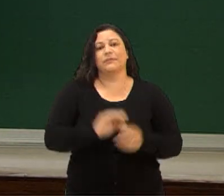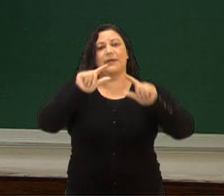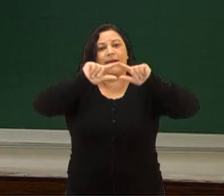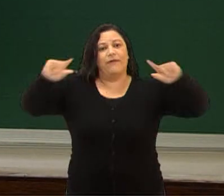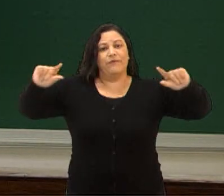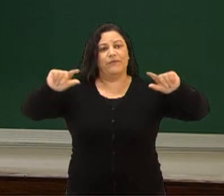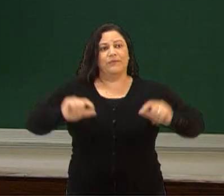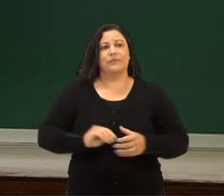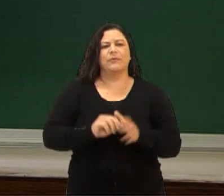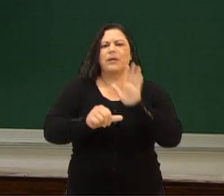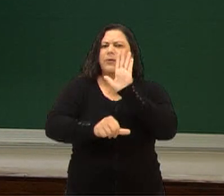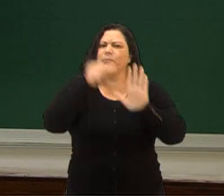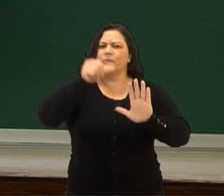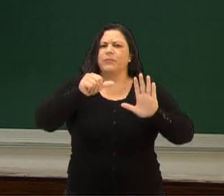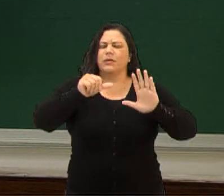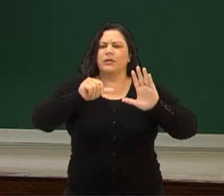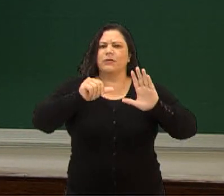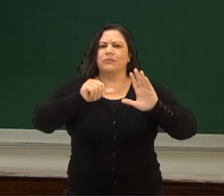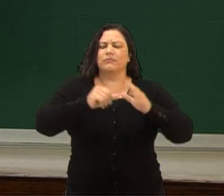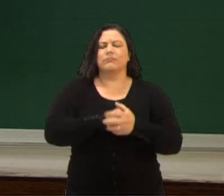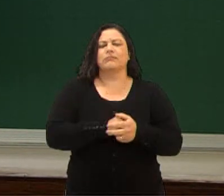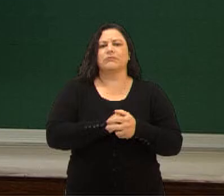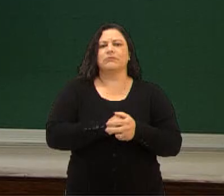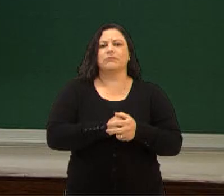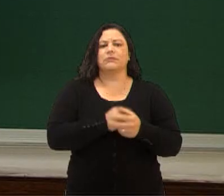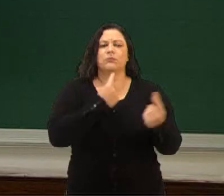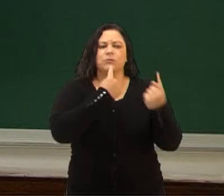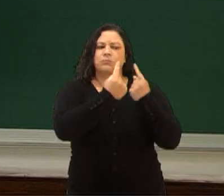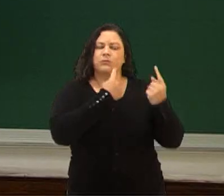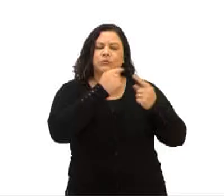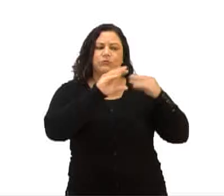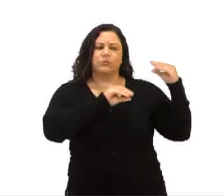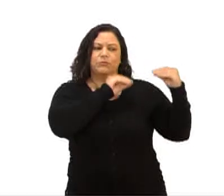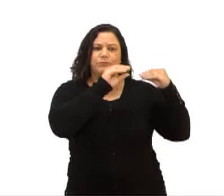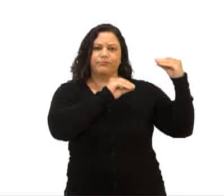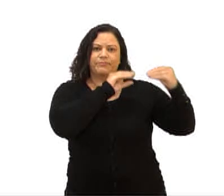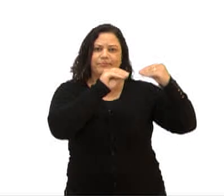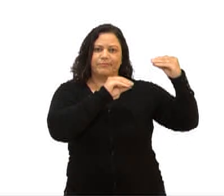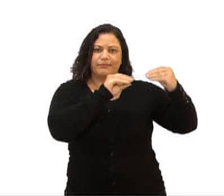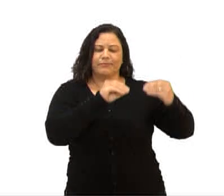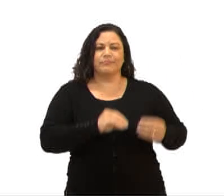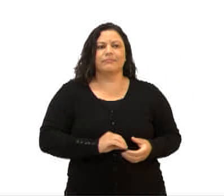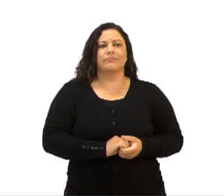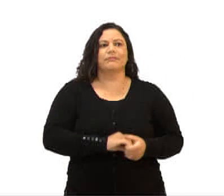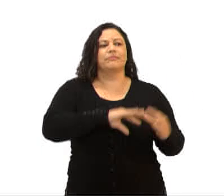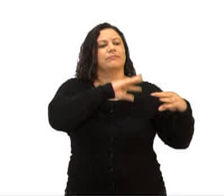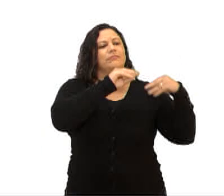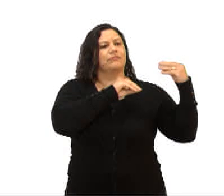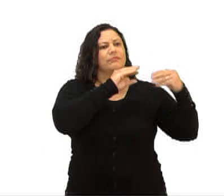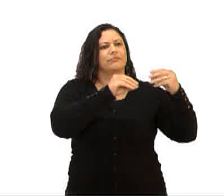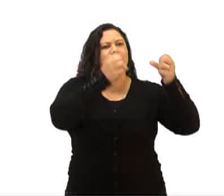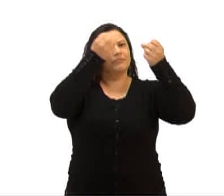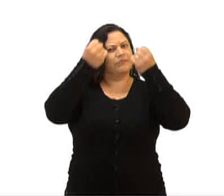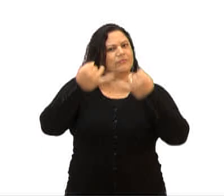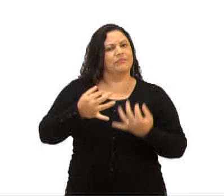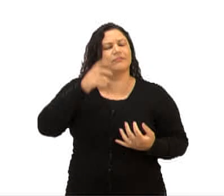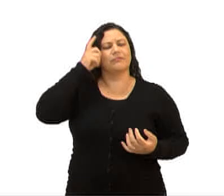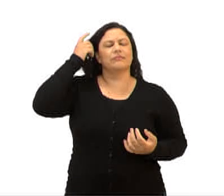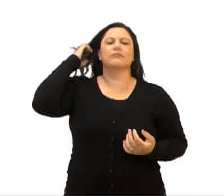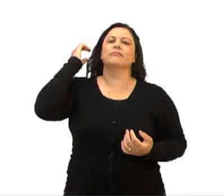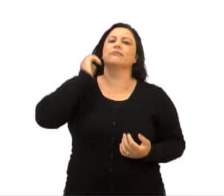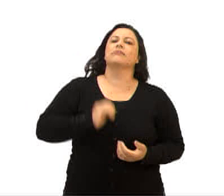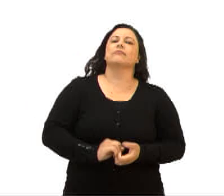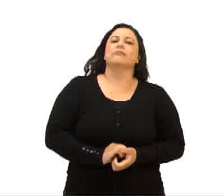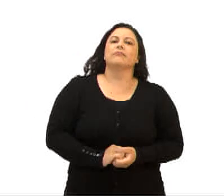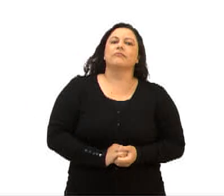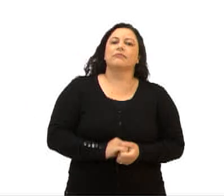nós temos uma conversinha ali, um diálogo, na letra A. A primeira pessoa diz assim, I'm really scared to tell Mr. Wright that